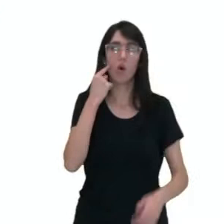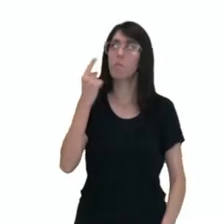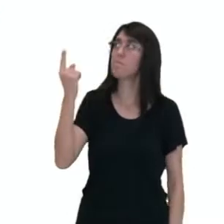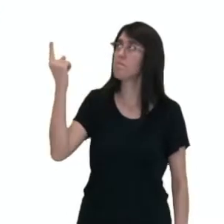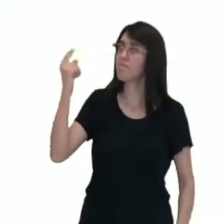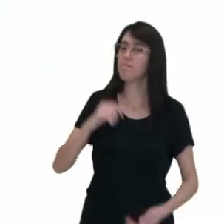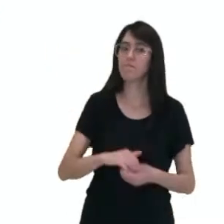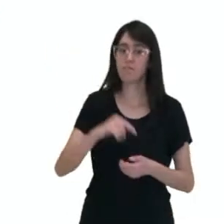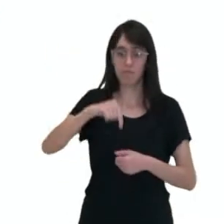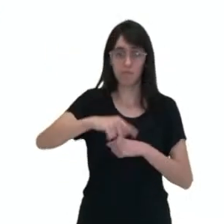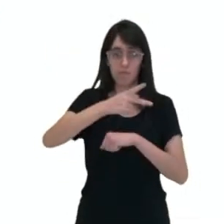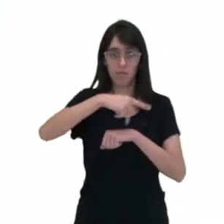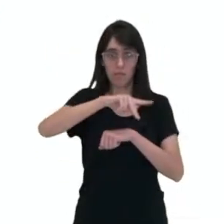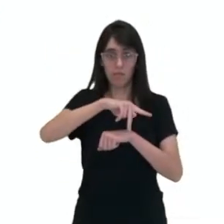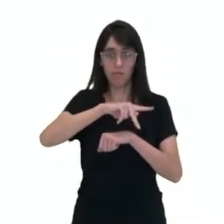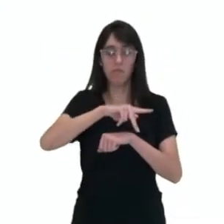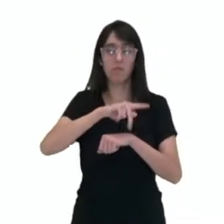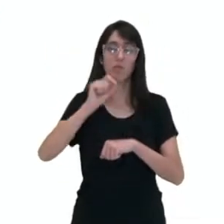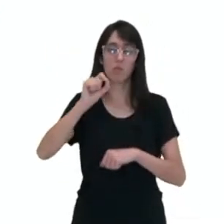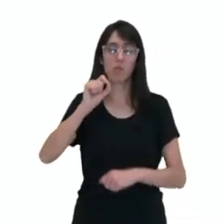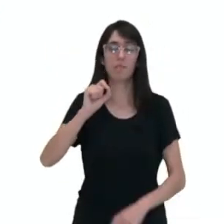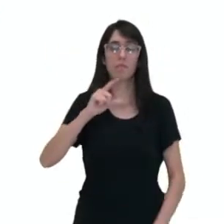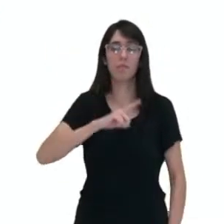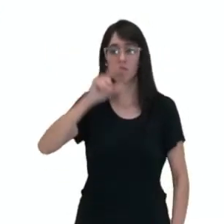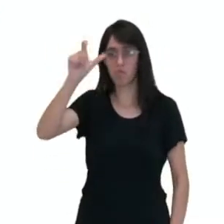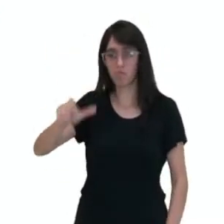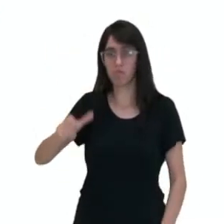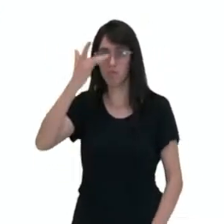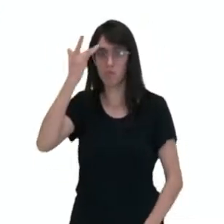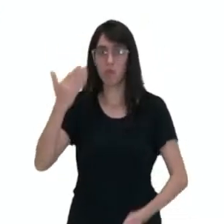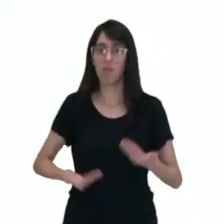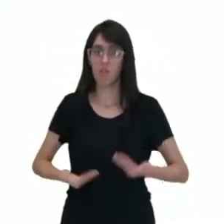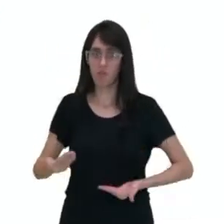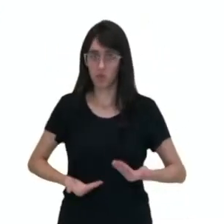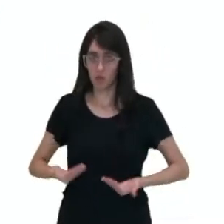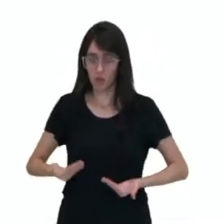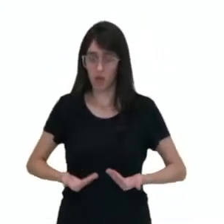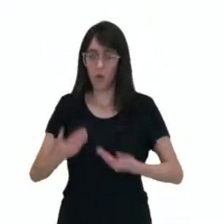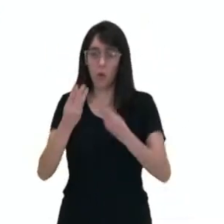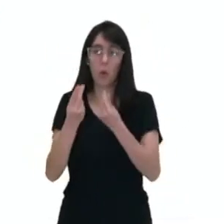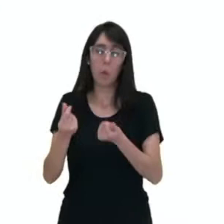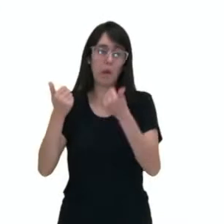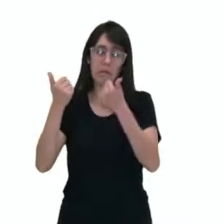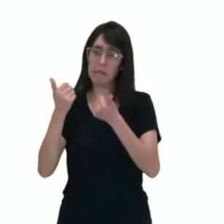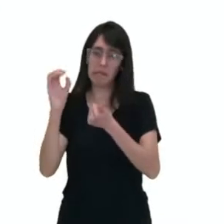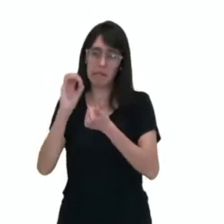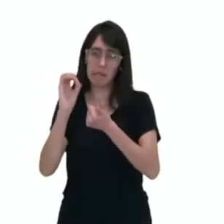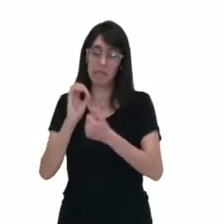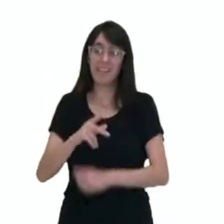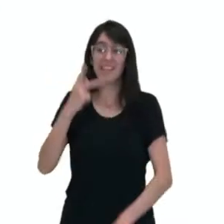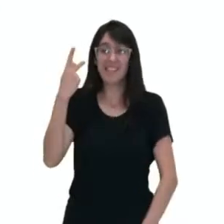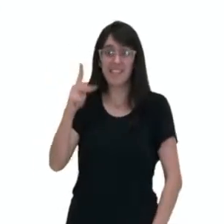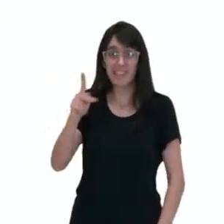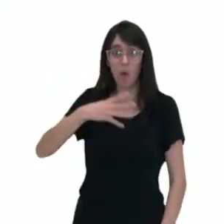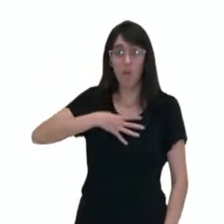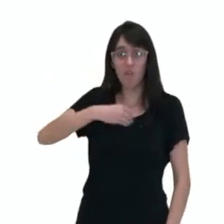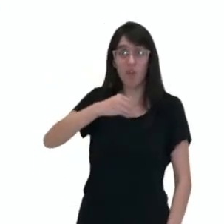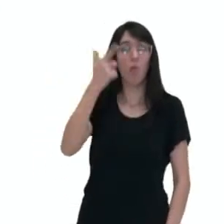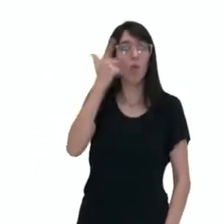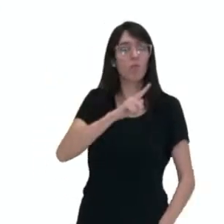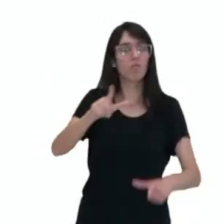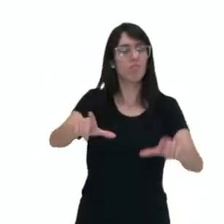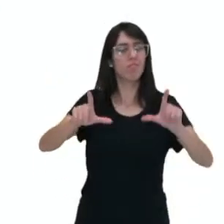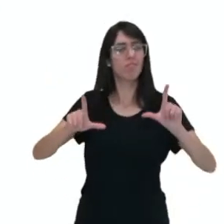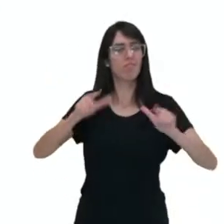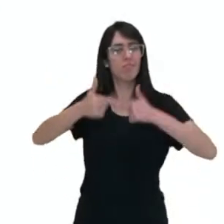nosso país, as chances de um filho de um trabalhador não qualificado conseguir se formar e trabalhar como